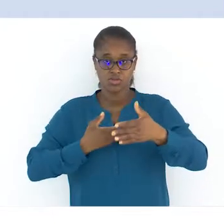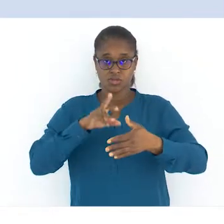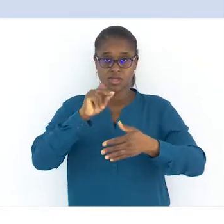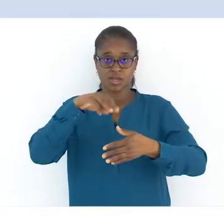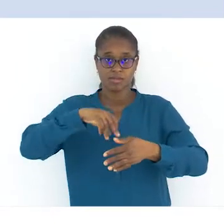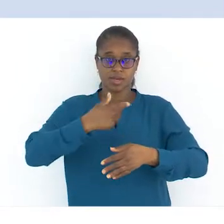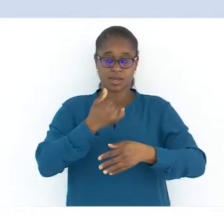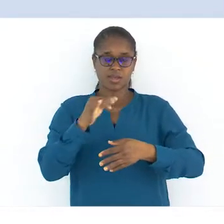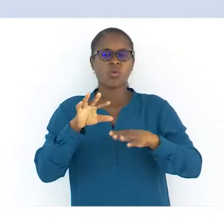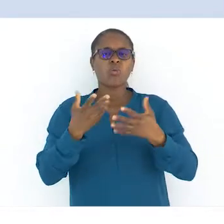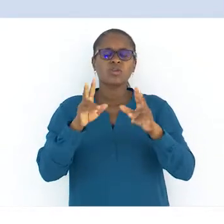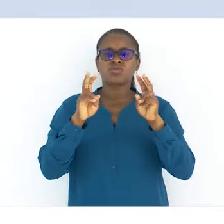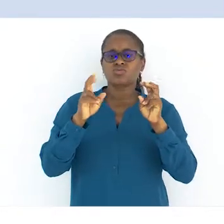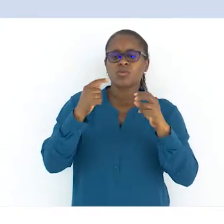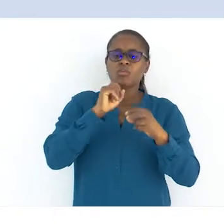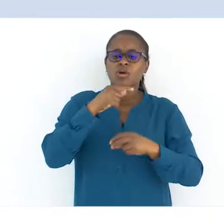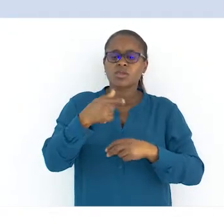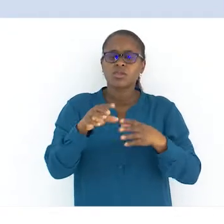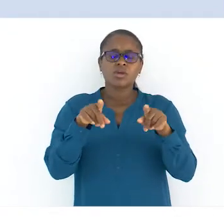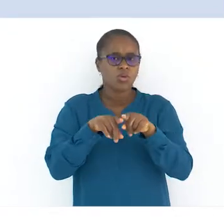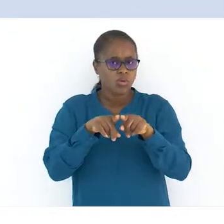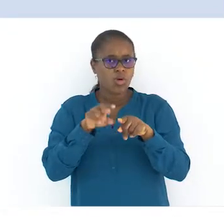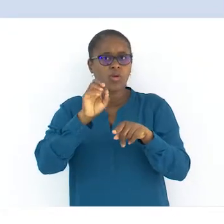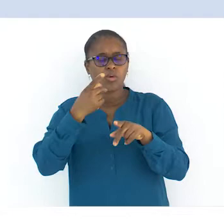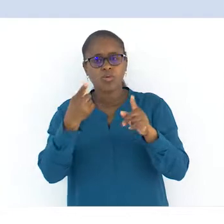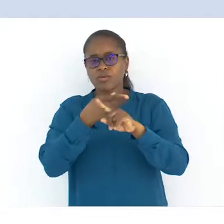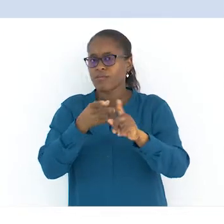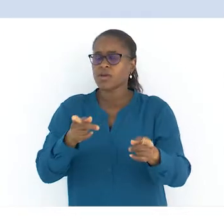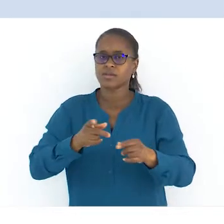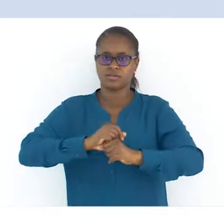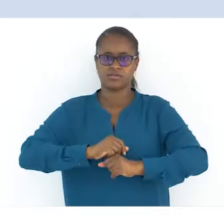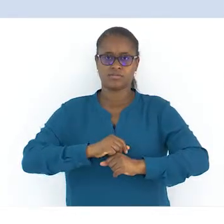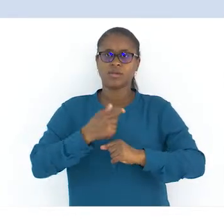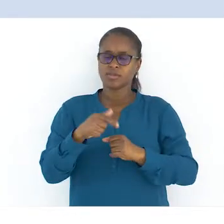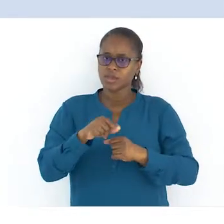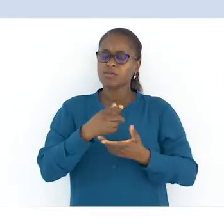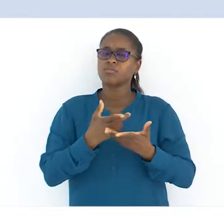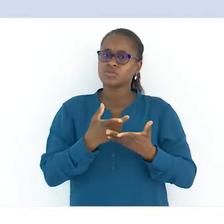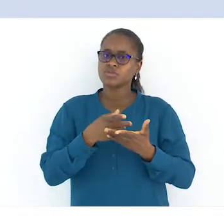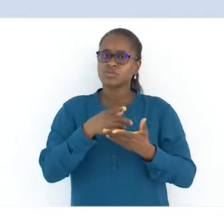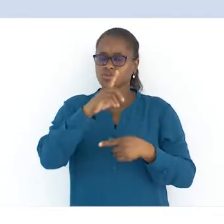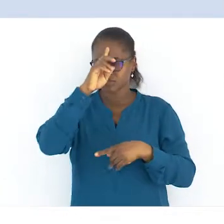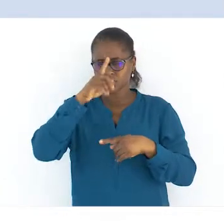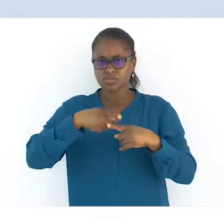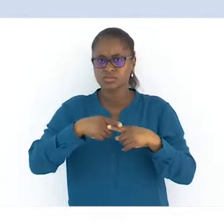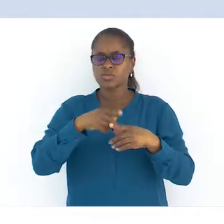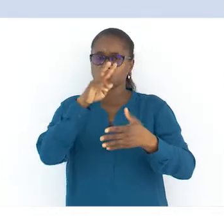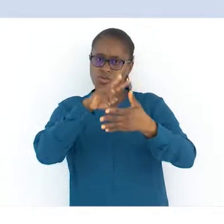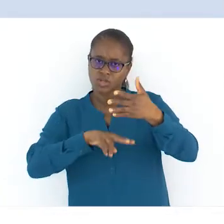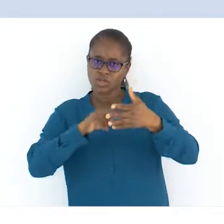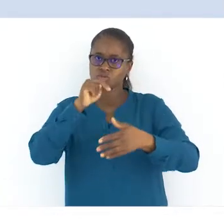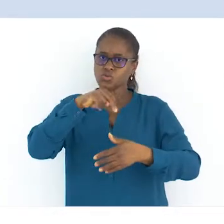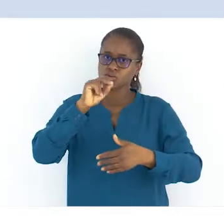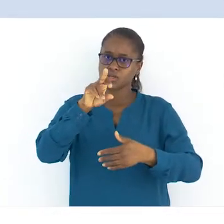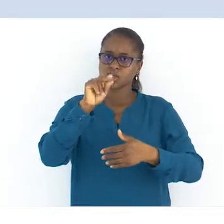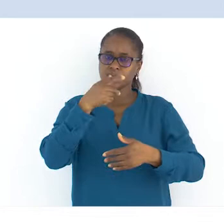que podem ter em comum ou, então, divergentes, ou seja, diferente? Temos a finalidade. O texto narrativo é para